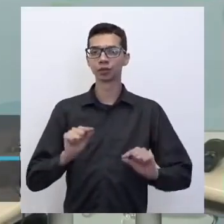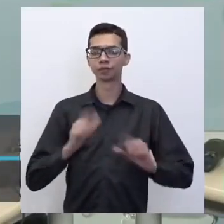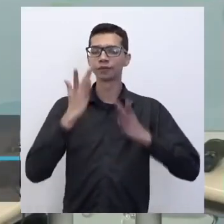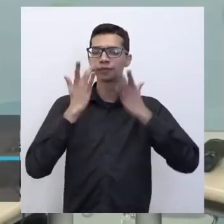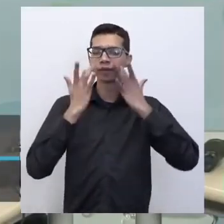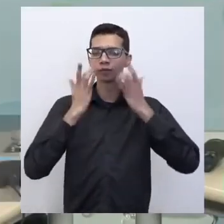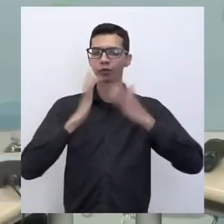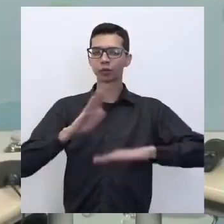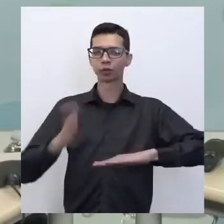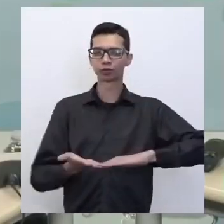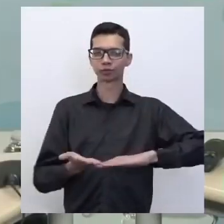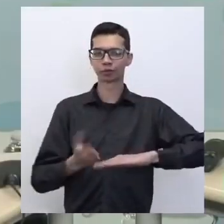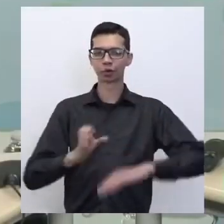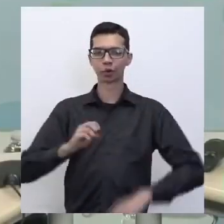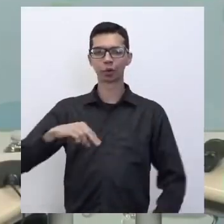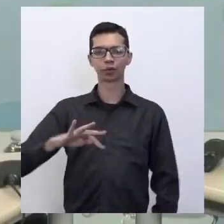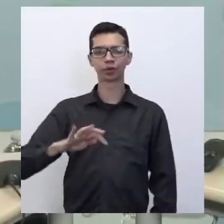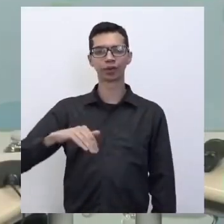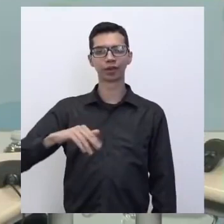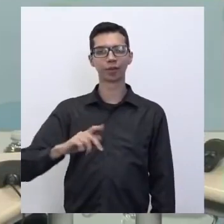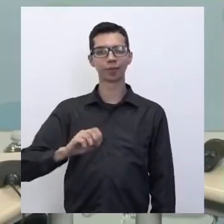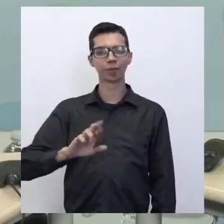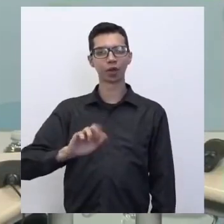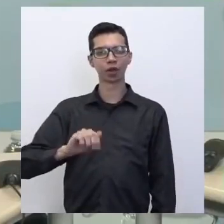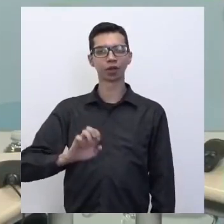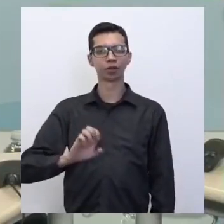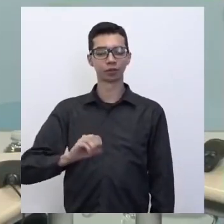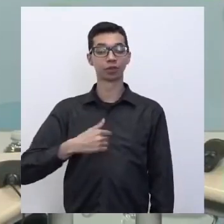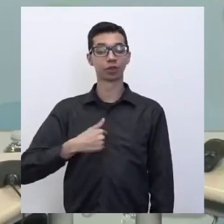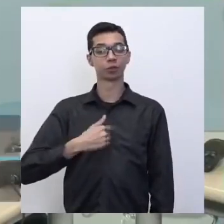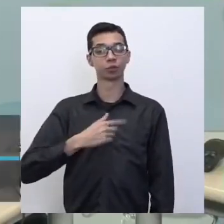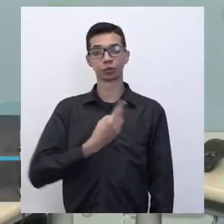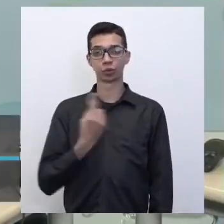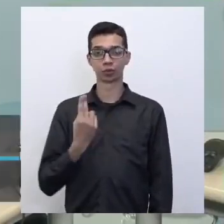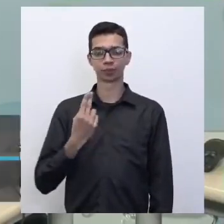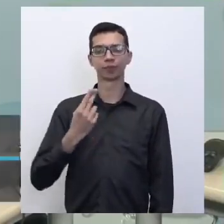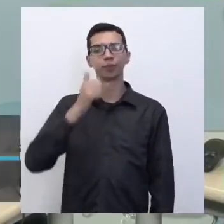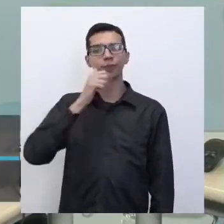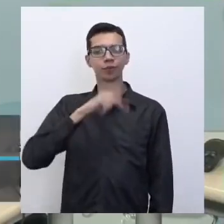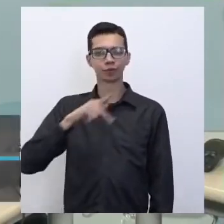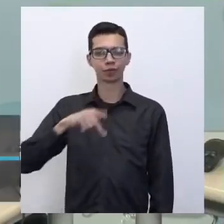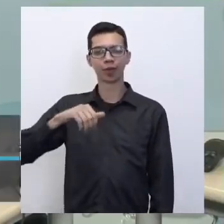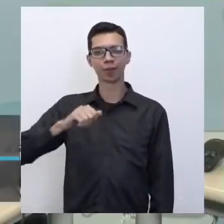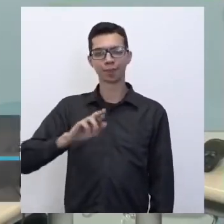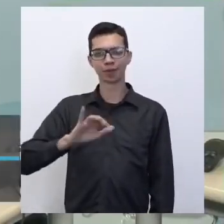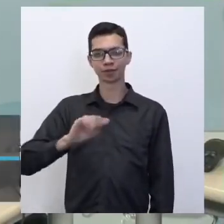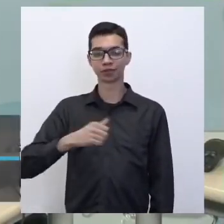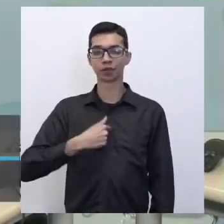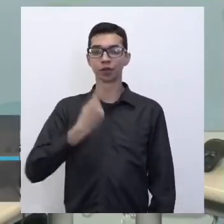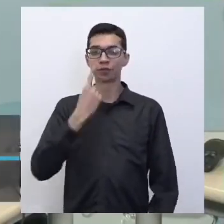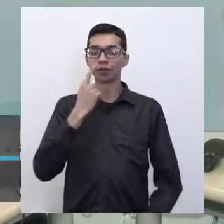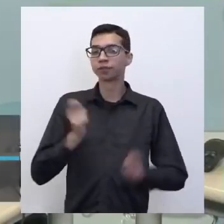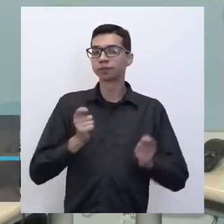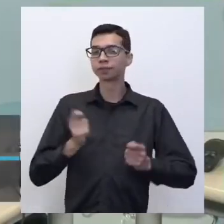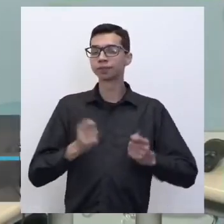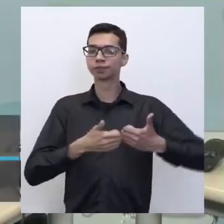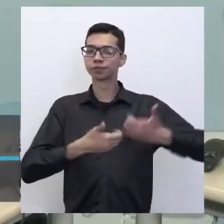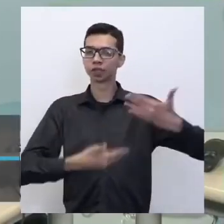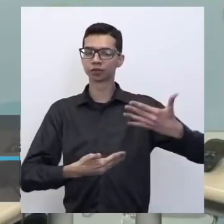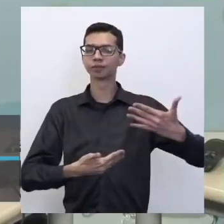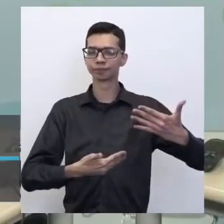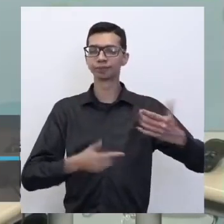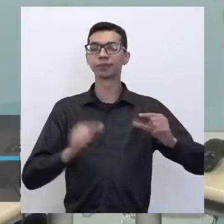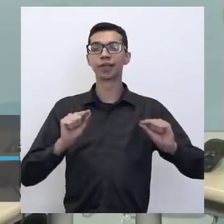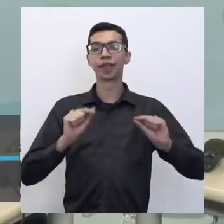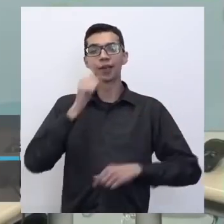Contemporâneo. Eu sou a professora Márcia, estarei fazendo a moderação através do chat com vocês e apresento a vocês a professora que